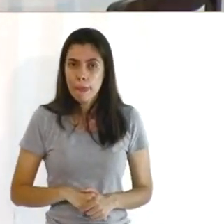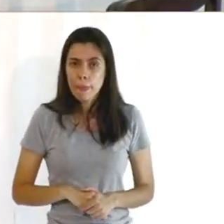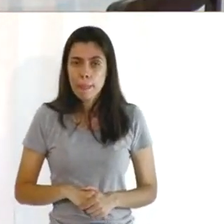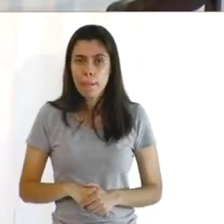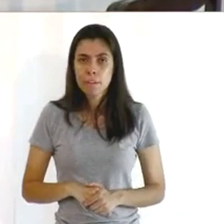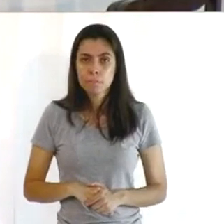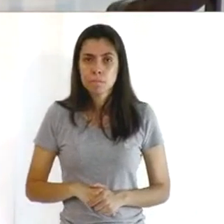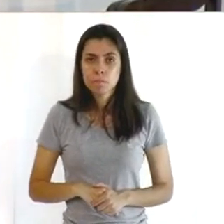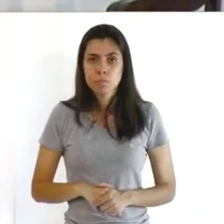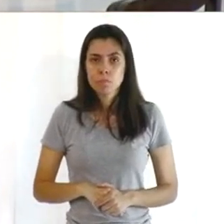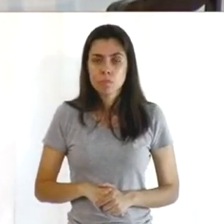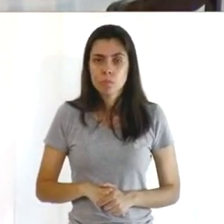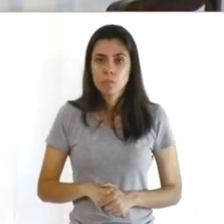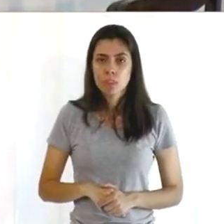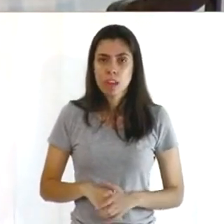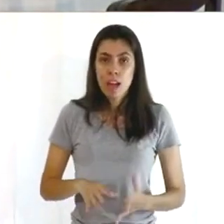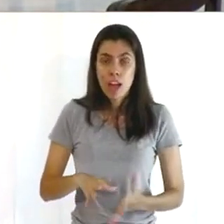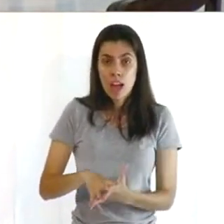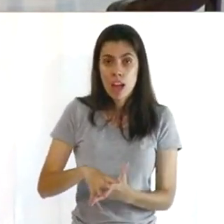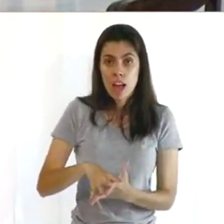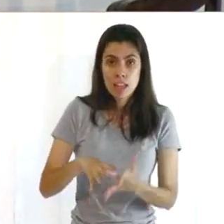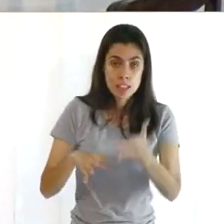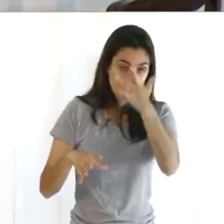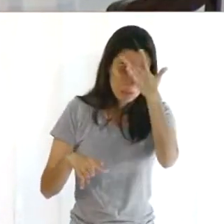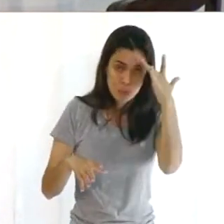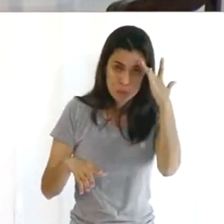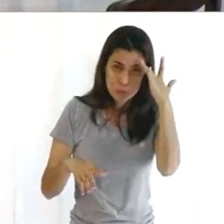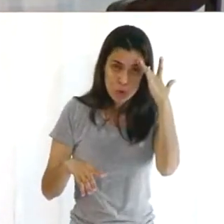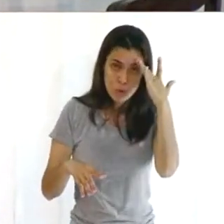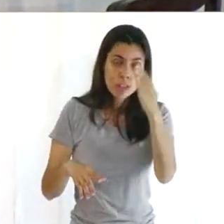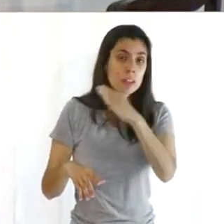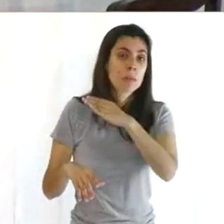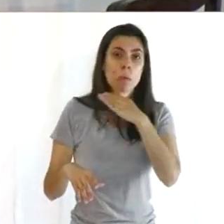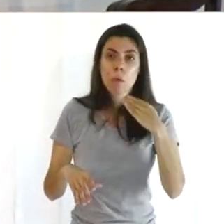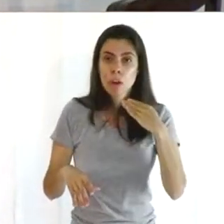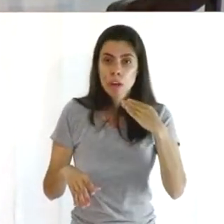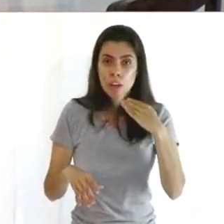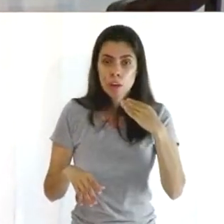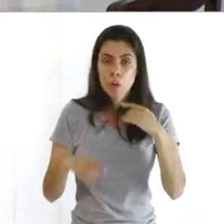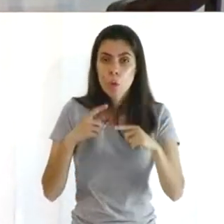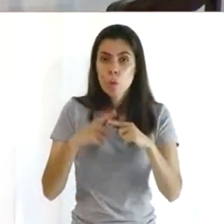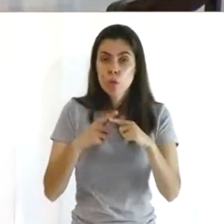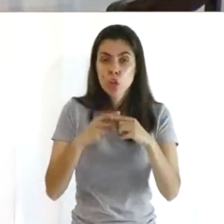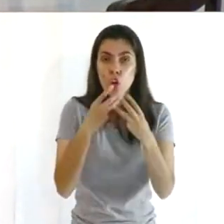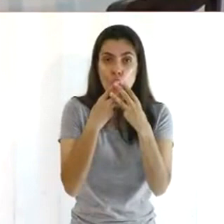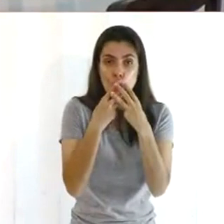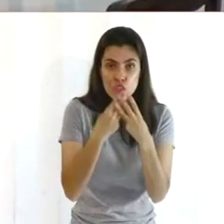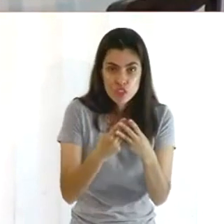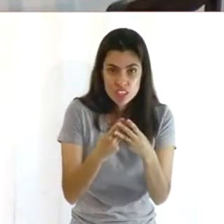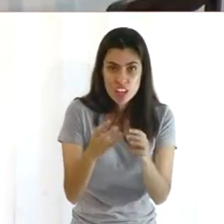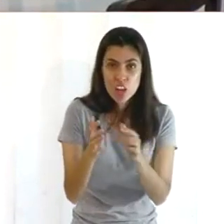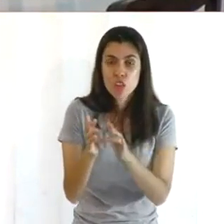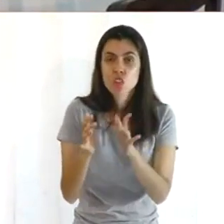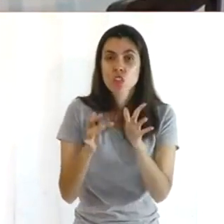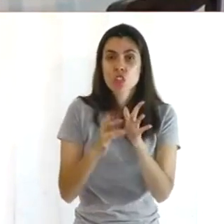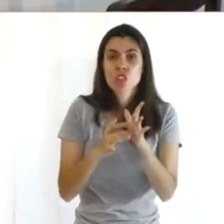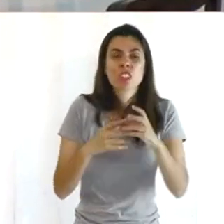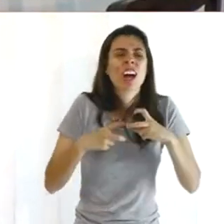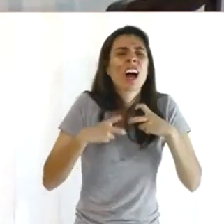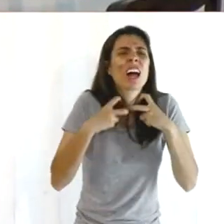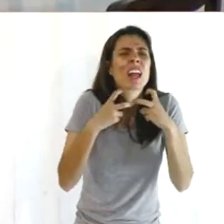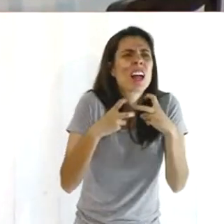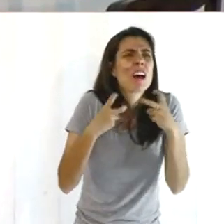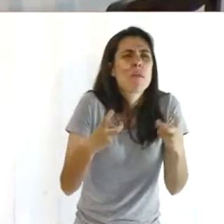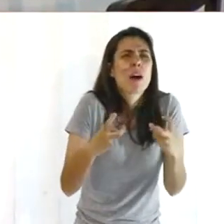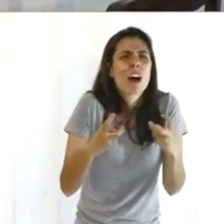palavra de Deus e por causa do testemunho que sustentavam. Clamaram em grande voz, dizendo: